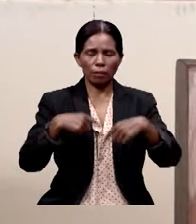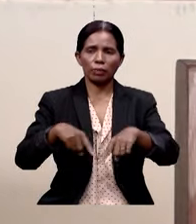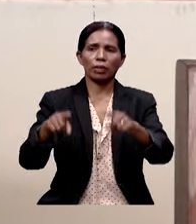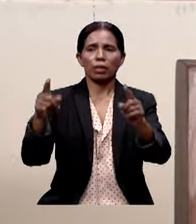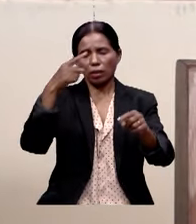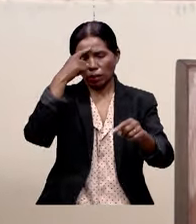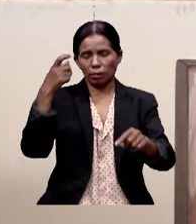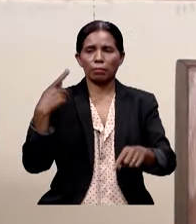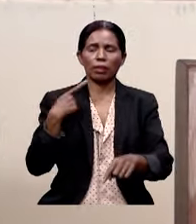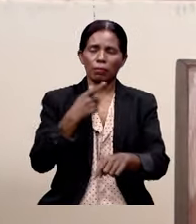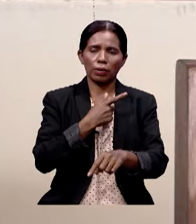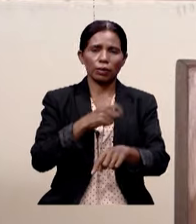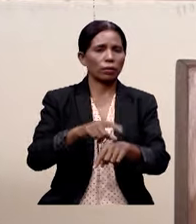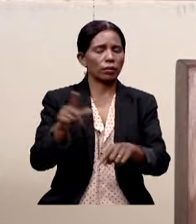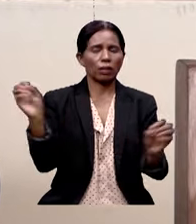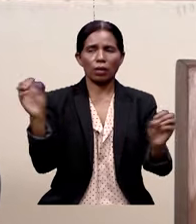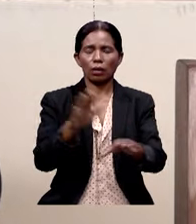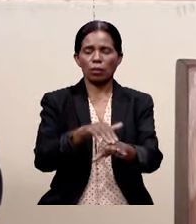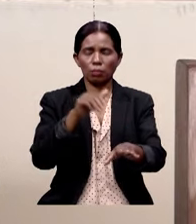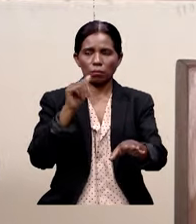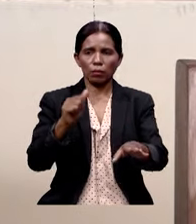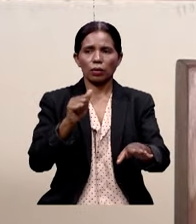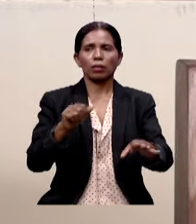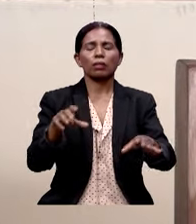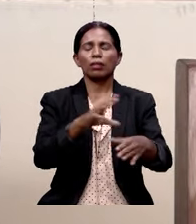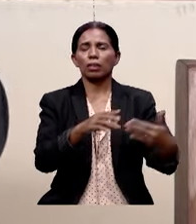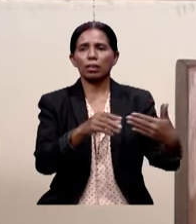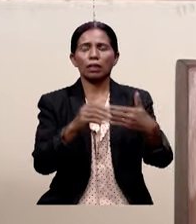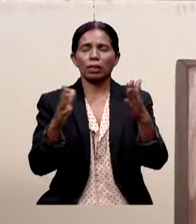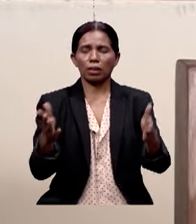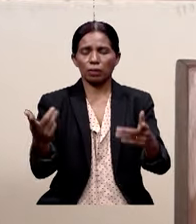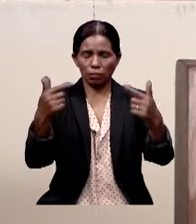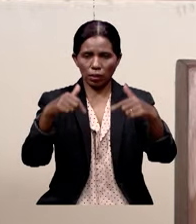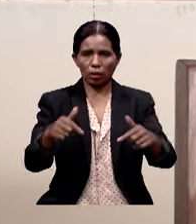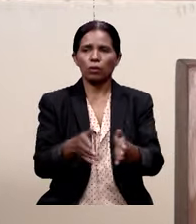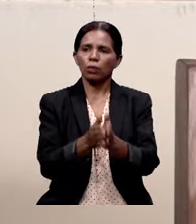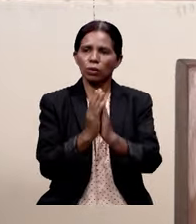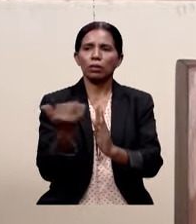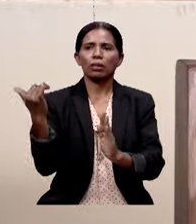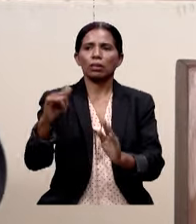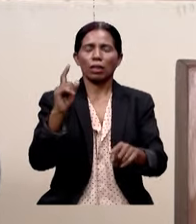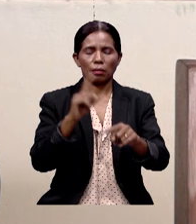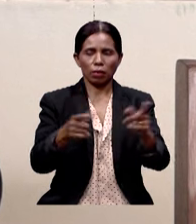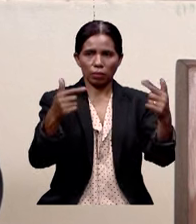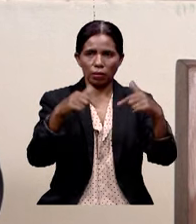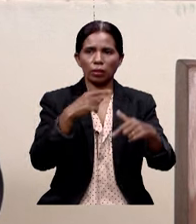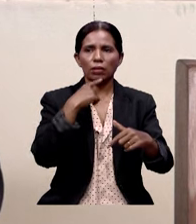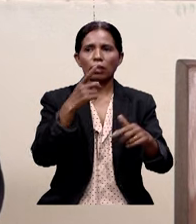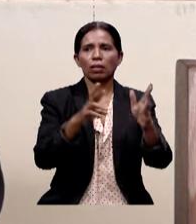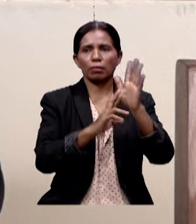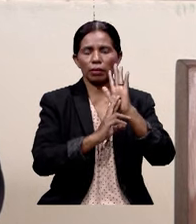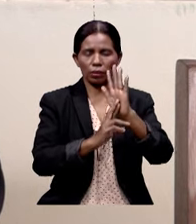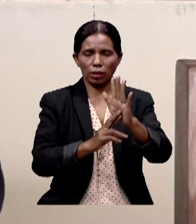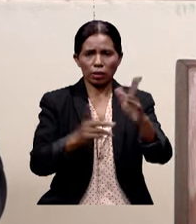Parlamento Nacional la bolu be órgão soberania ser ne para tu mai ene ba o la husu para ser la bele mai kan haruka ni representante